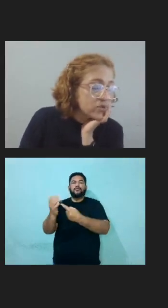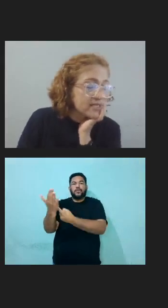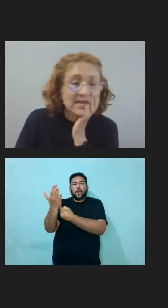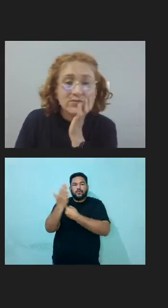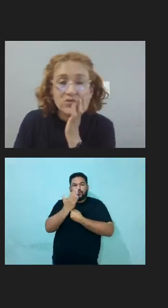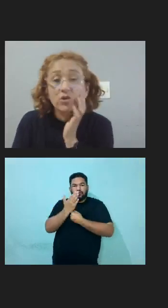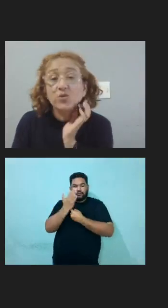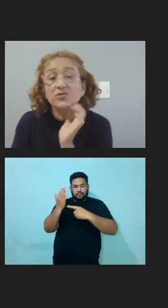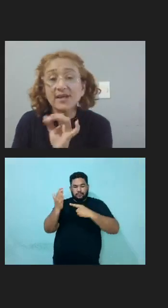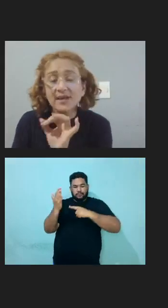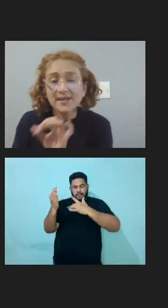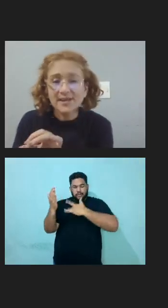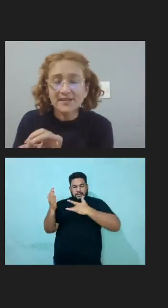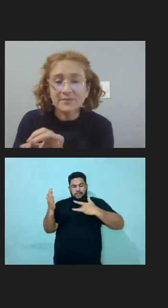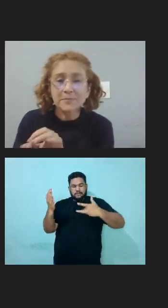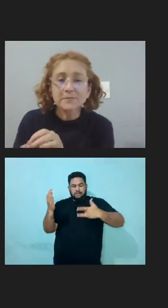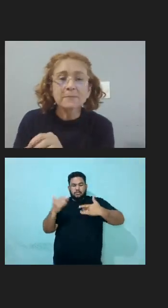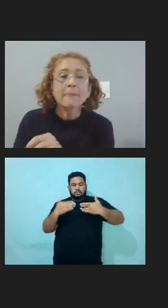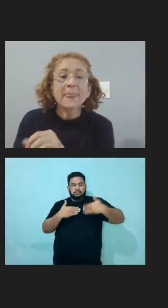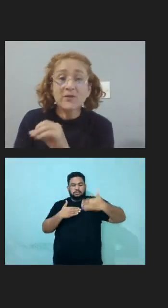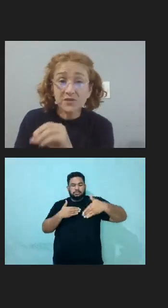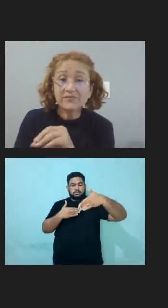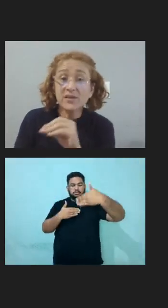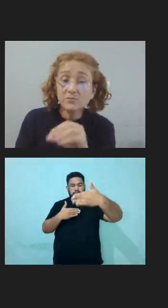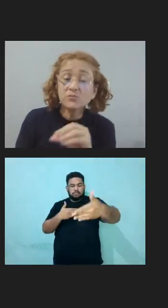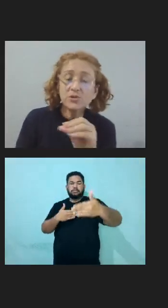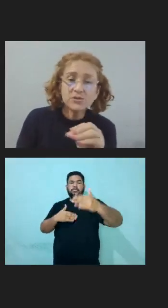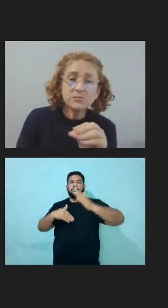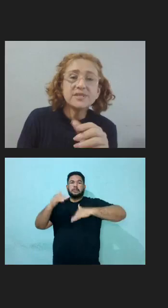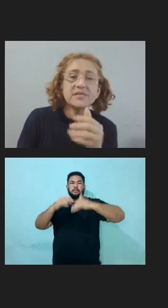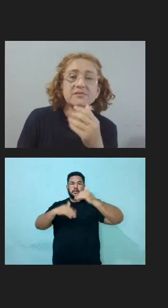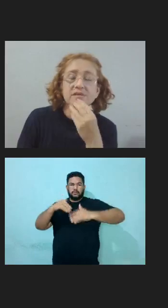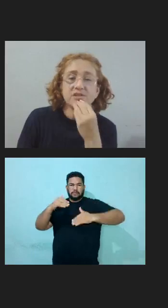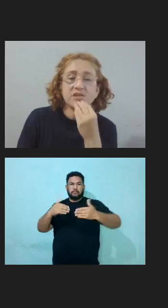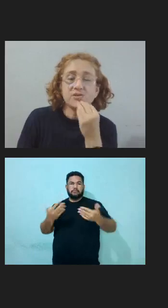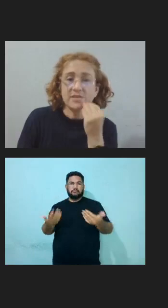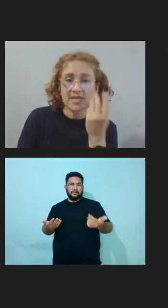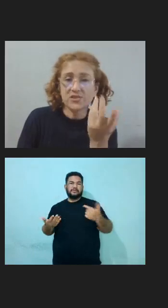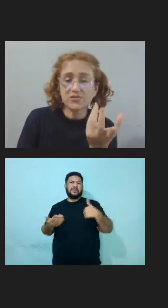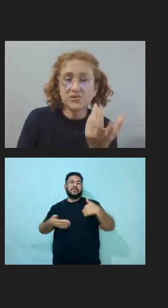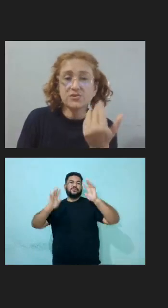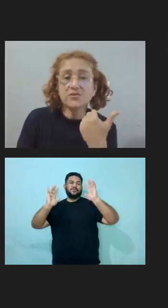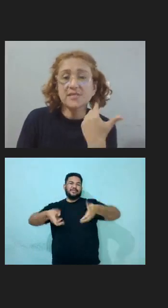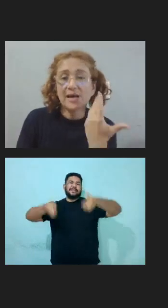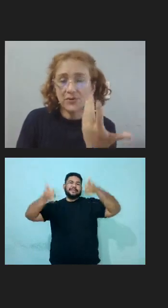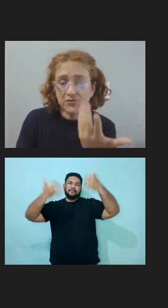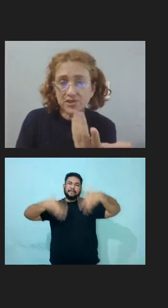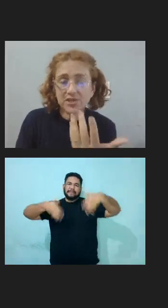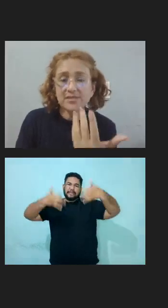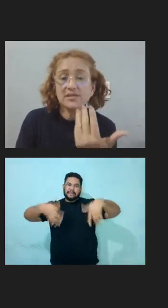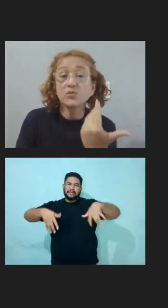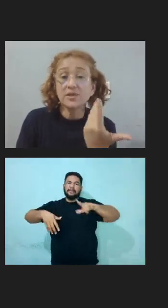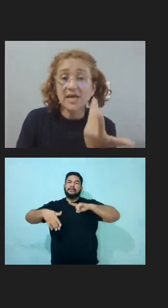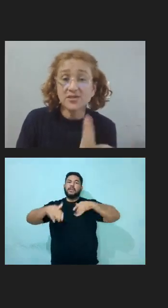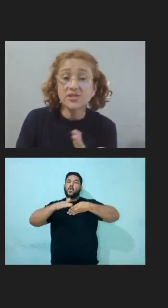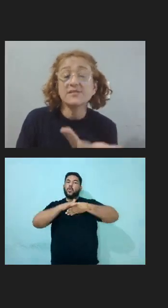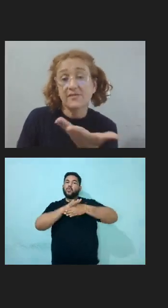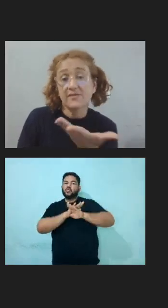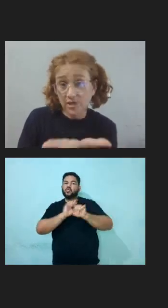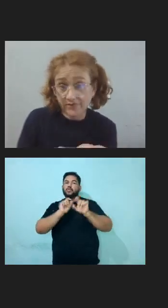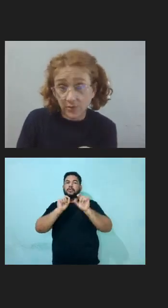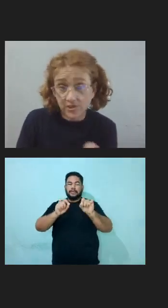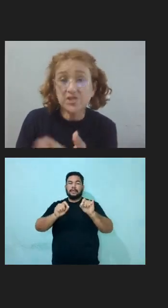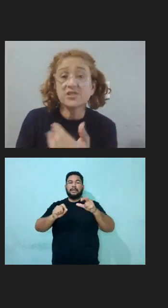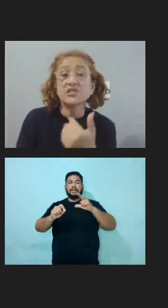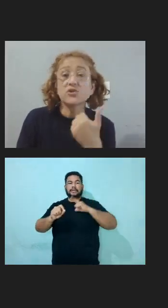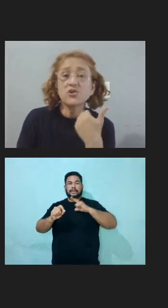sua saúde ao longo da carreira? Eu acho que eu falei muito sobre isso, né, gente? Sobre essa questão dos hábitos, de a gente se cuidar, a Vitória